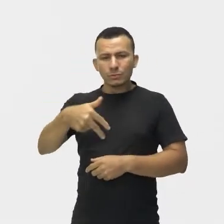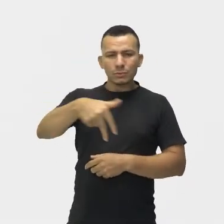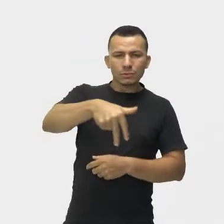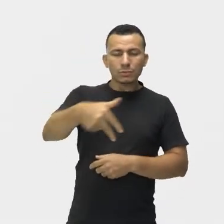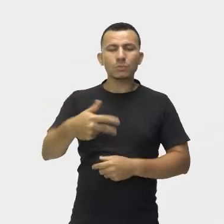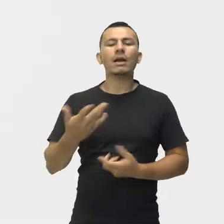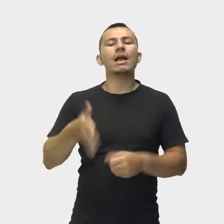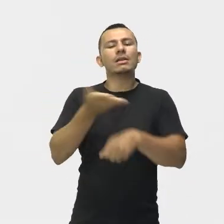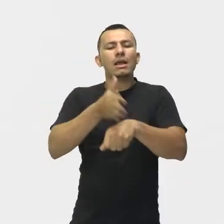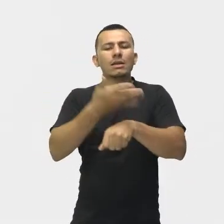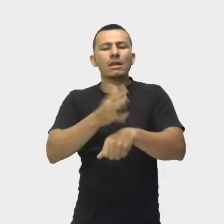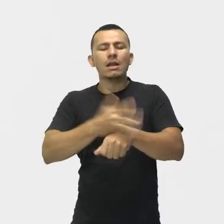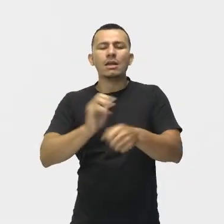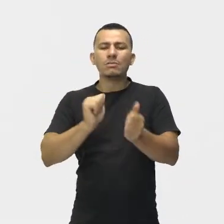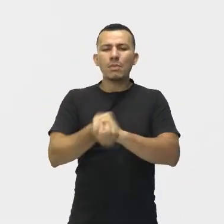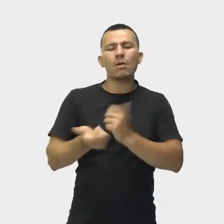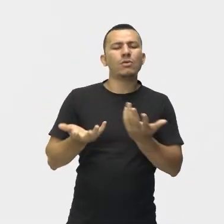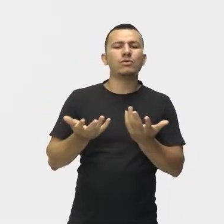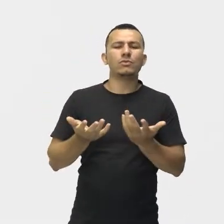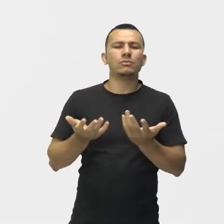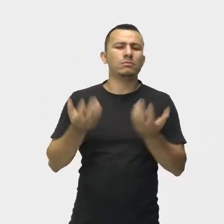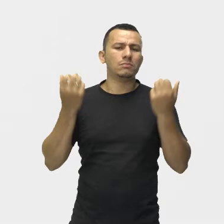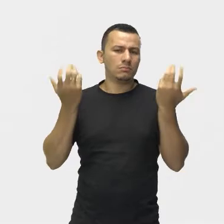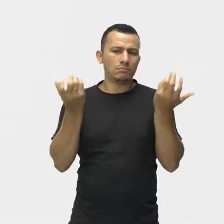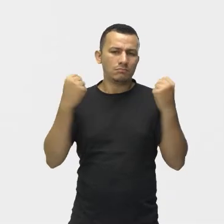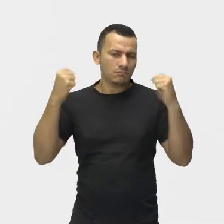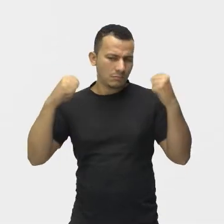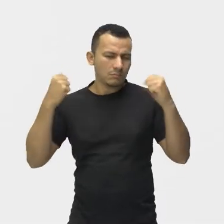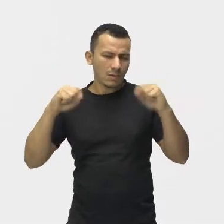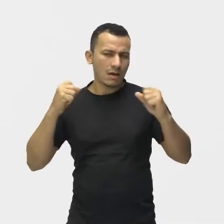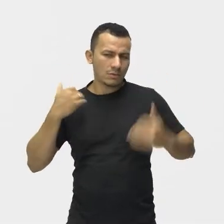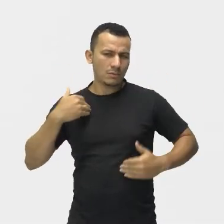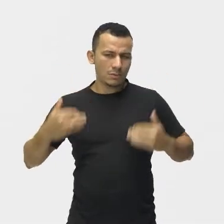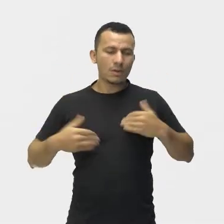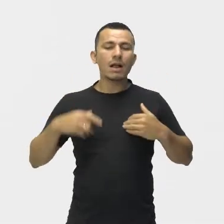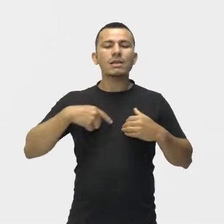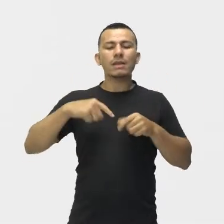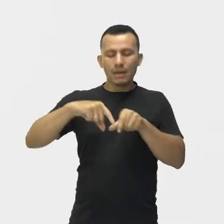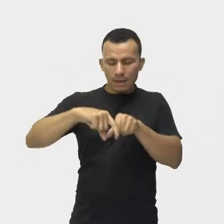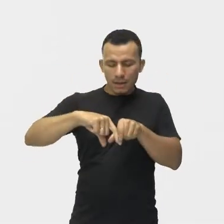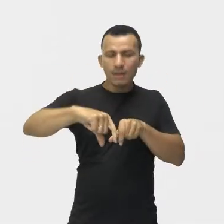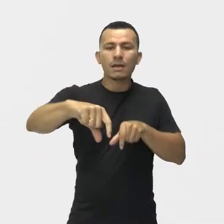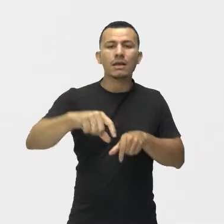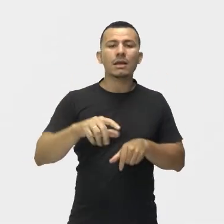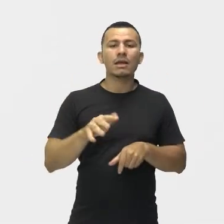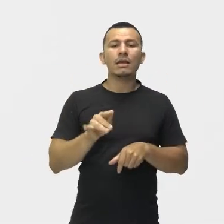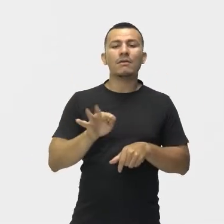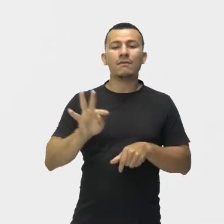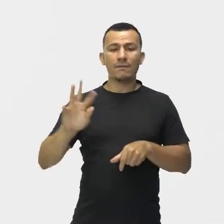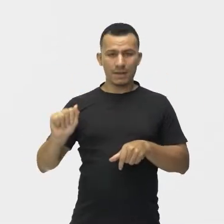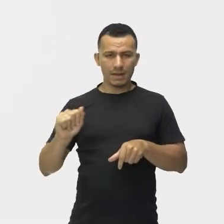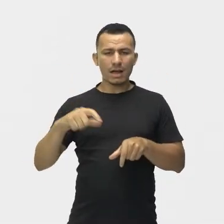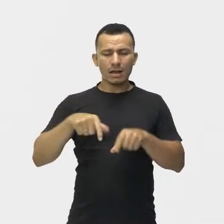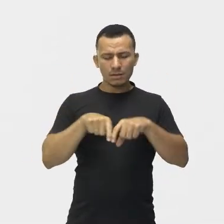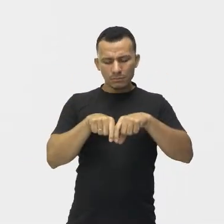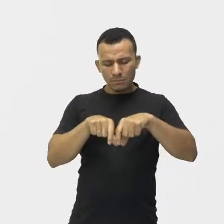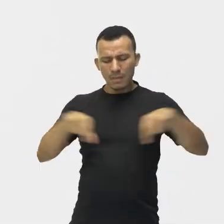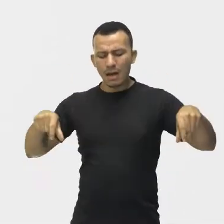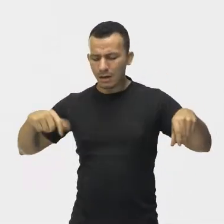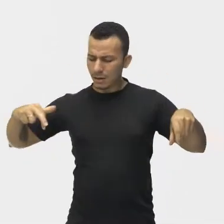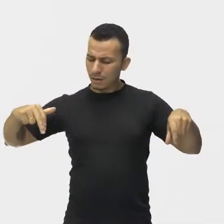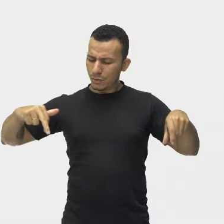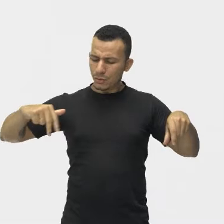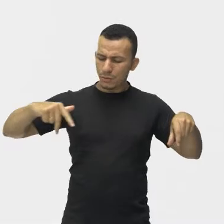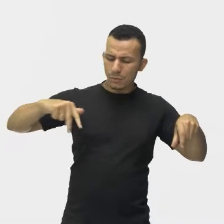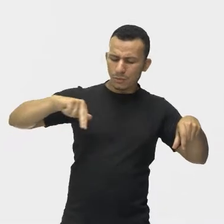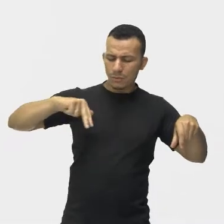um esporte, né, uma atividade física, que ele está caminhando ali sobre uma fita, né, que é o chamado slackline, está caminhando ali. Para